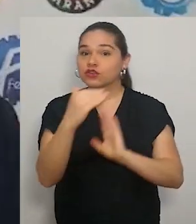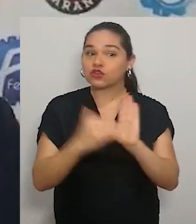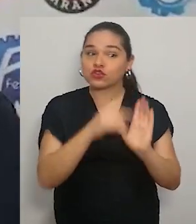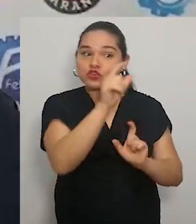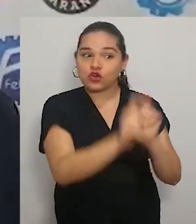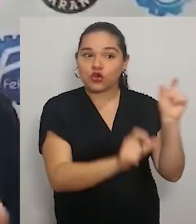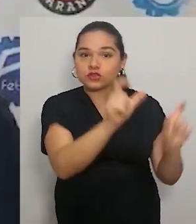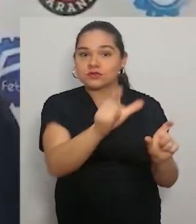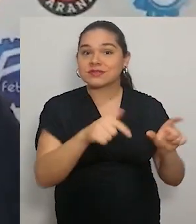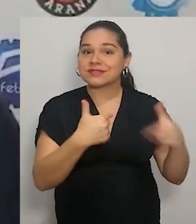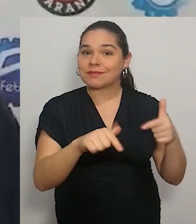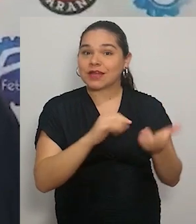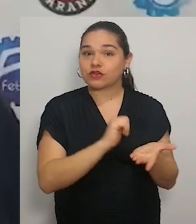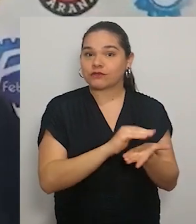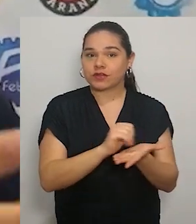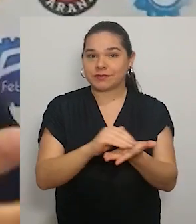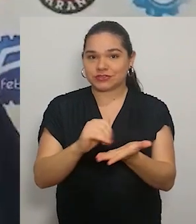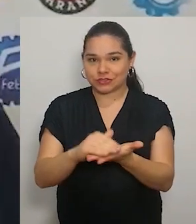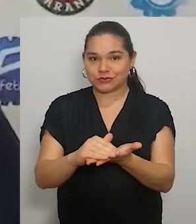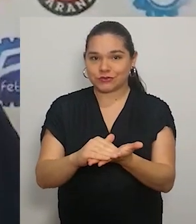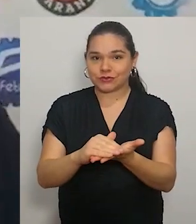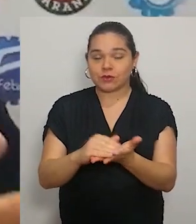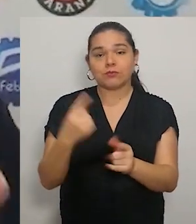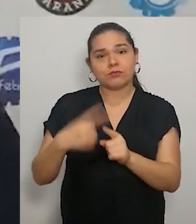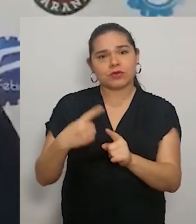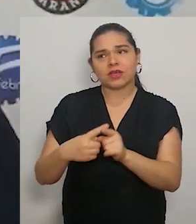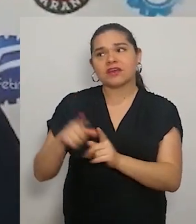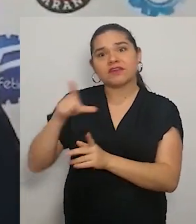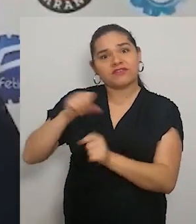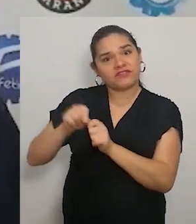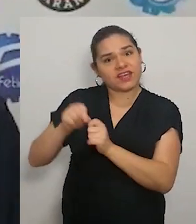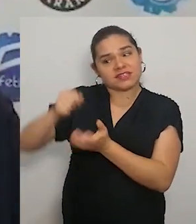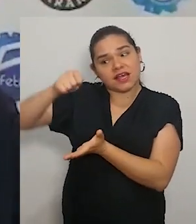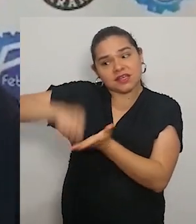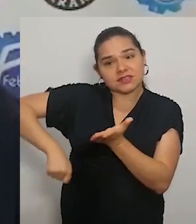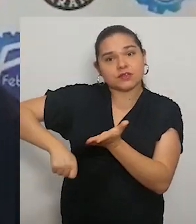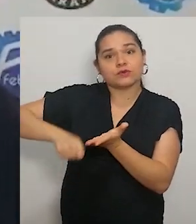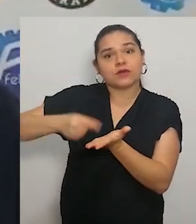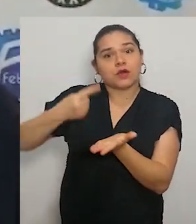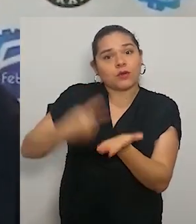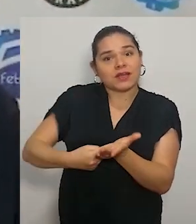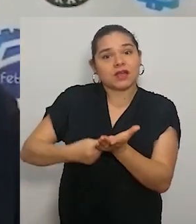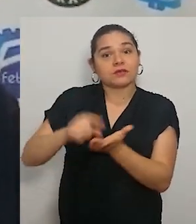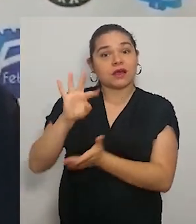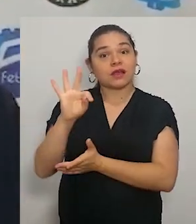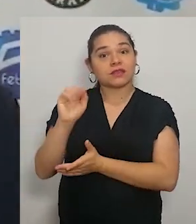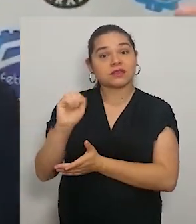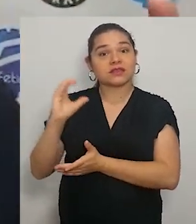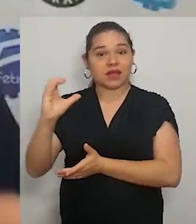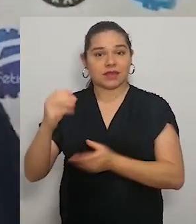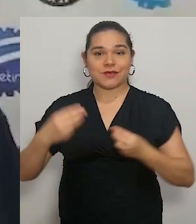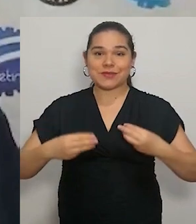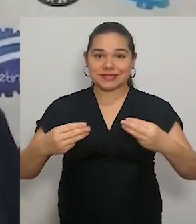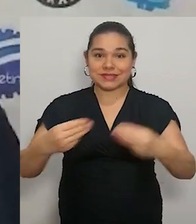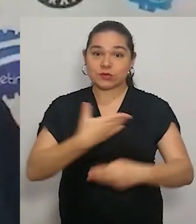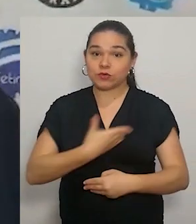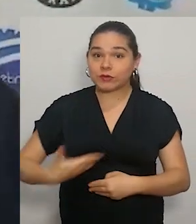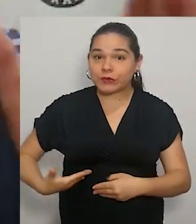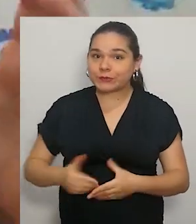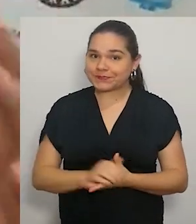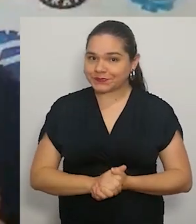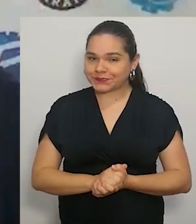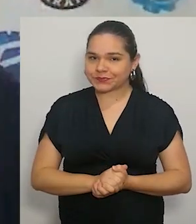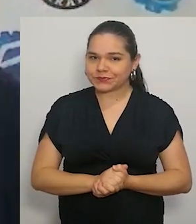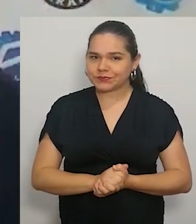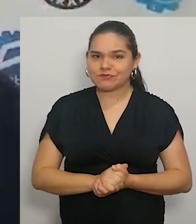demitidos em virtude do tac assinado com o ministério público e esse